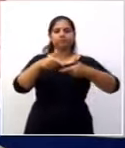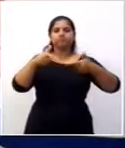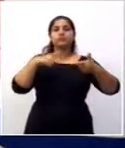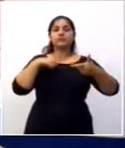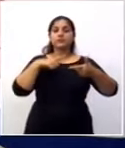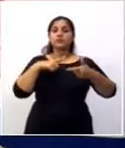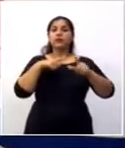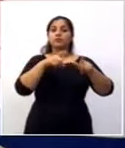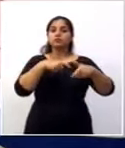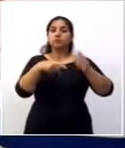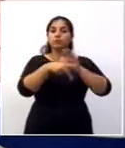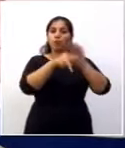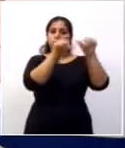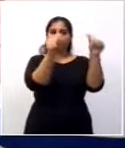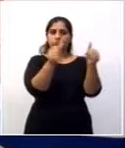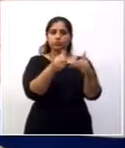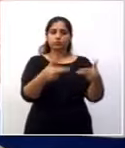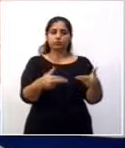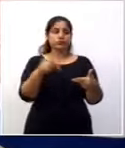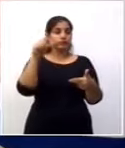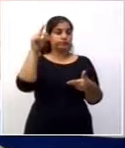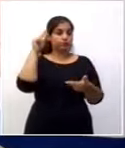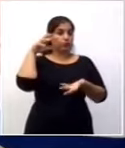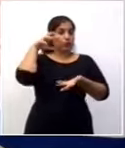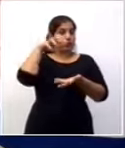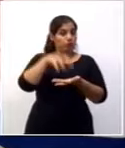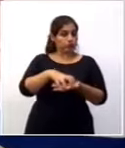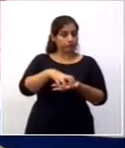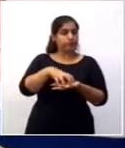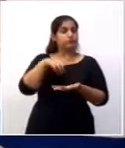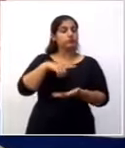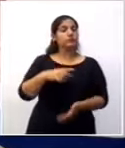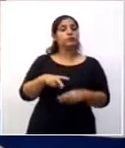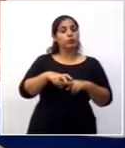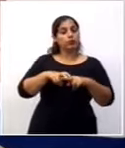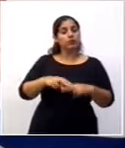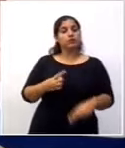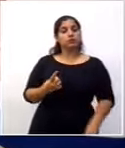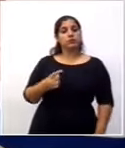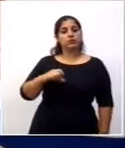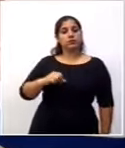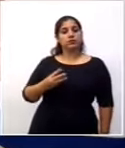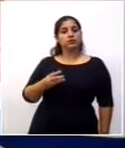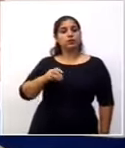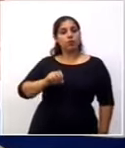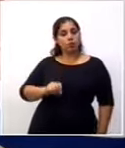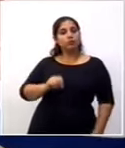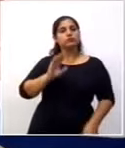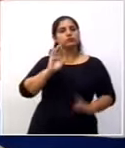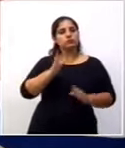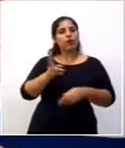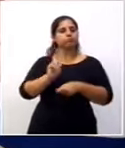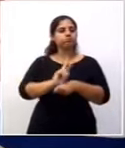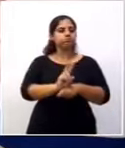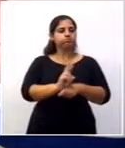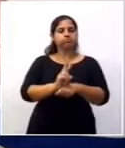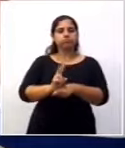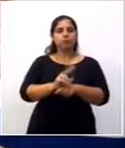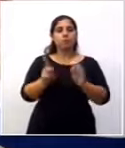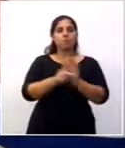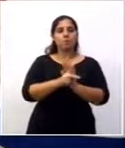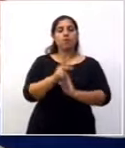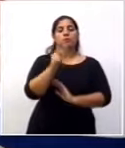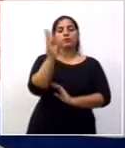conservados sítios arquitetônicos do período colonial. Por isso, em 1938, ela foi tombada como Patrimônio